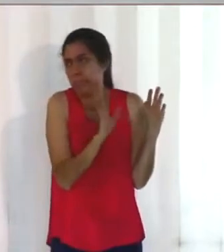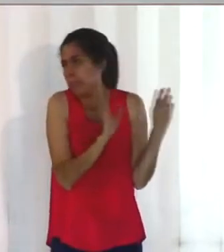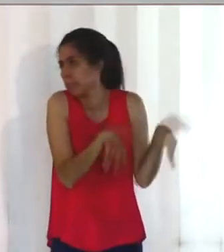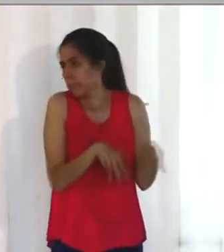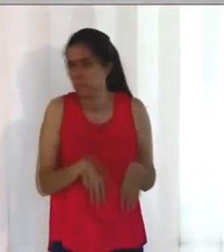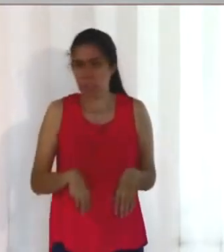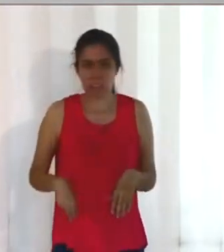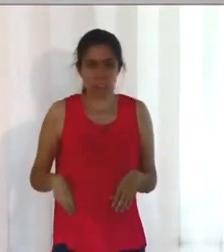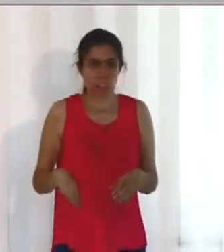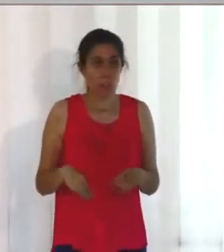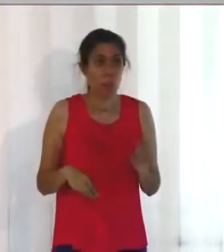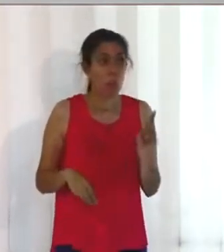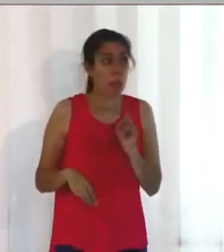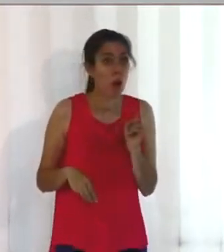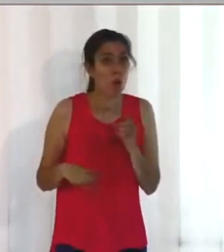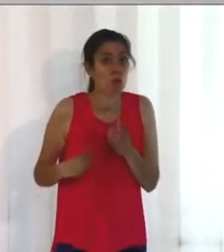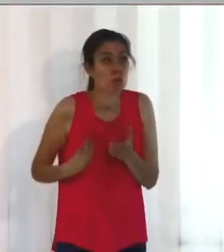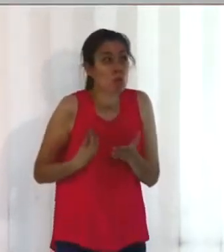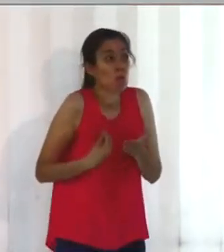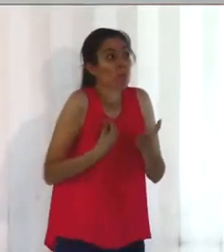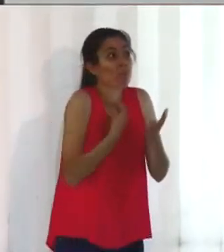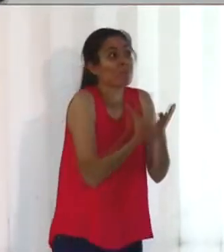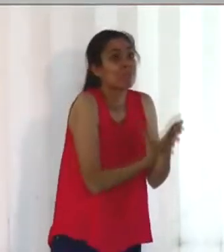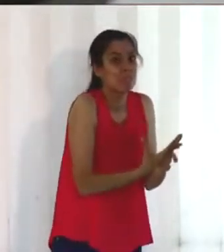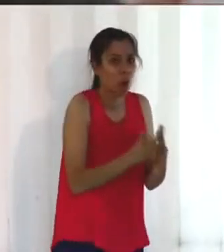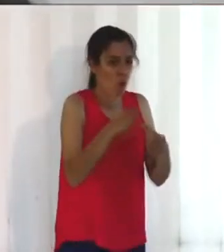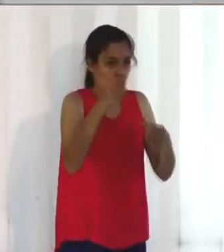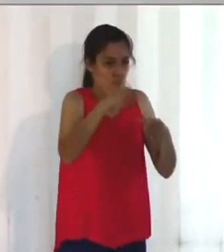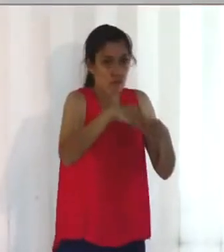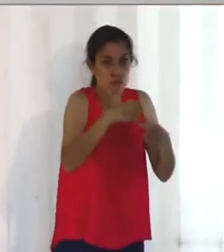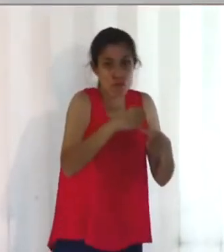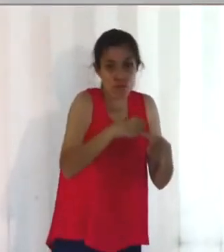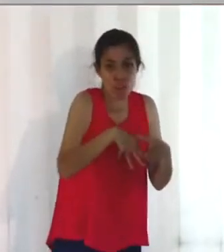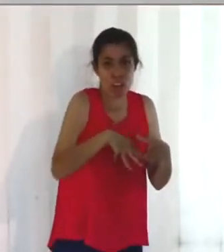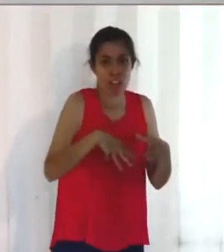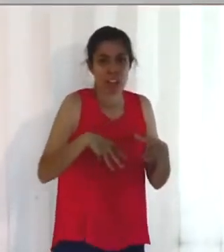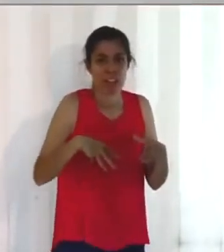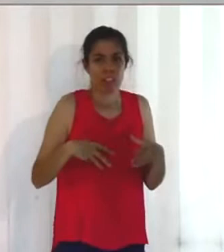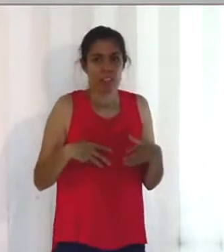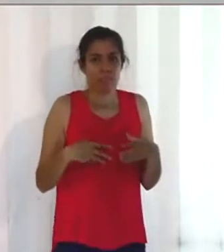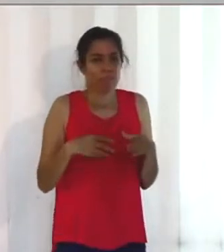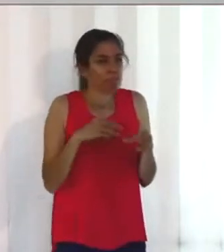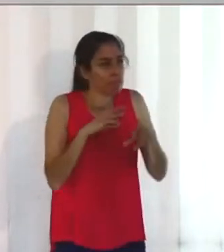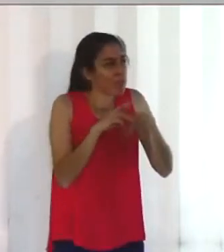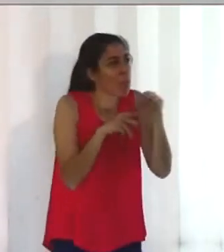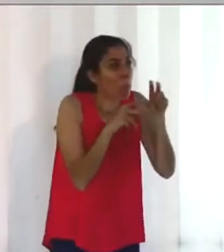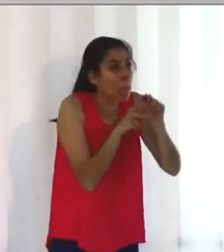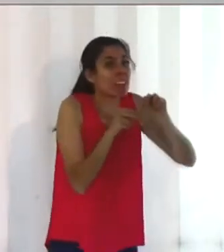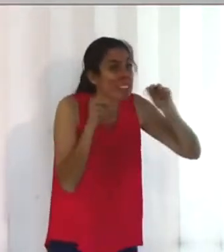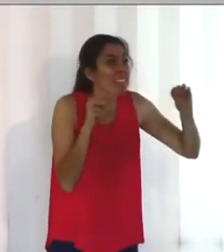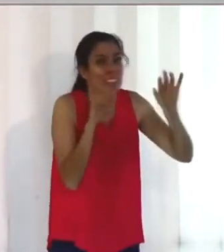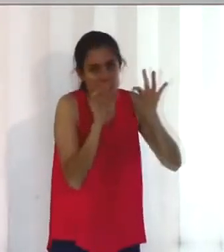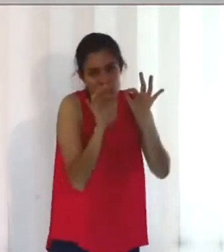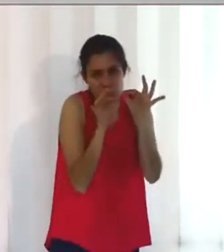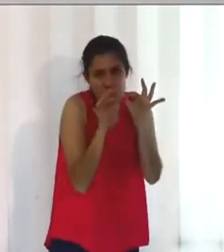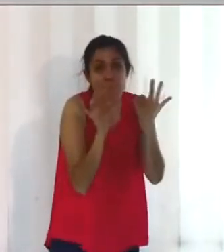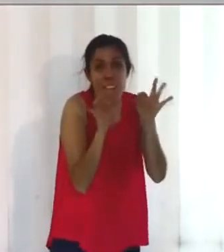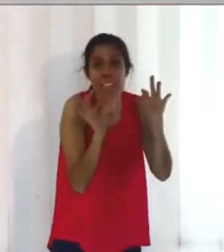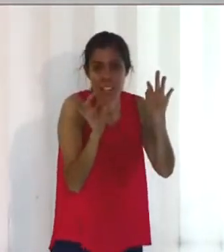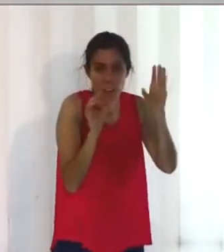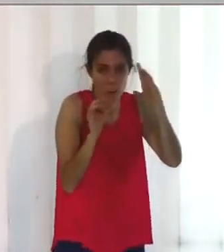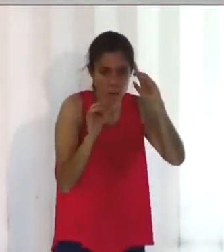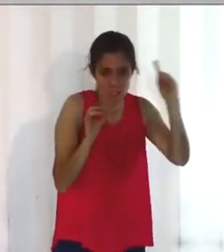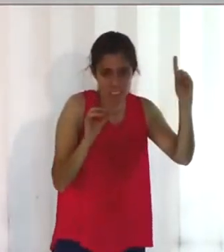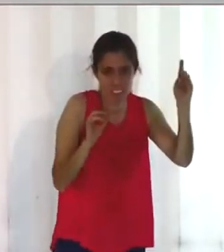me faz falta, é alguma coisa que eu dou porque outros estão dando, é alguma coisa que eu dou e muitas vezes, inclusive, até nem